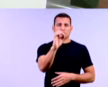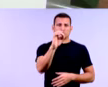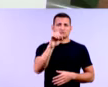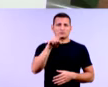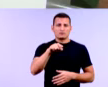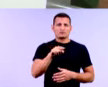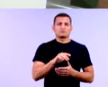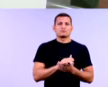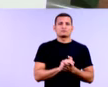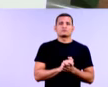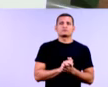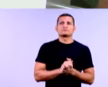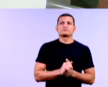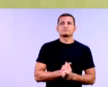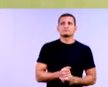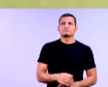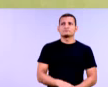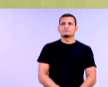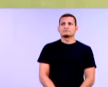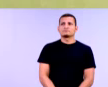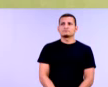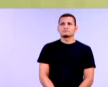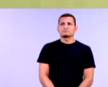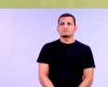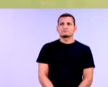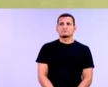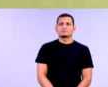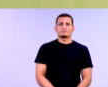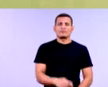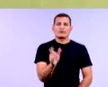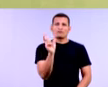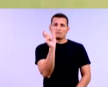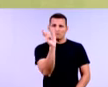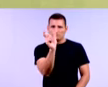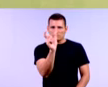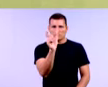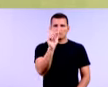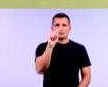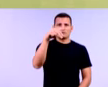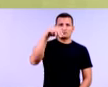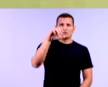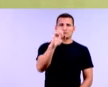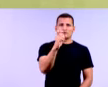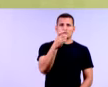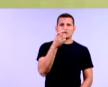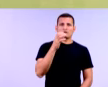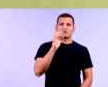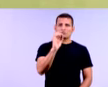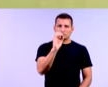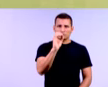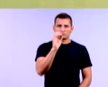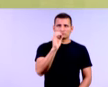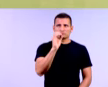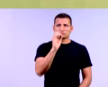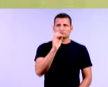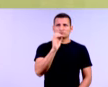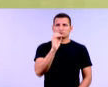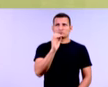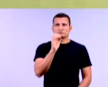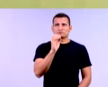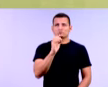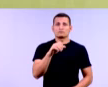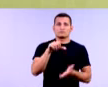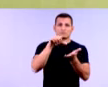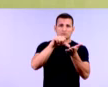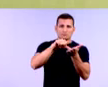Liana. É sobre o emprego da palavra anexo, em anexo. Nós vamos já ver sobre isso. Mas nós temos uma pergunta aqui do